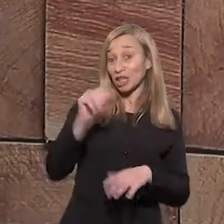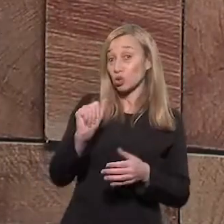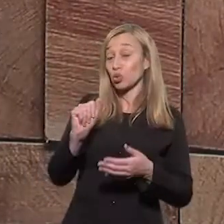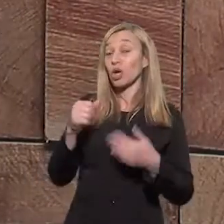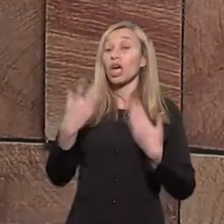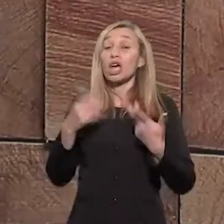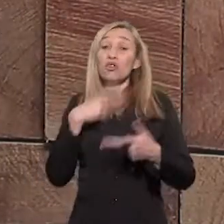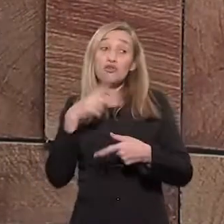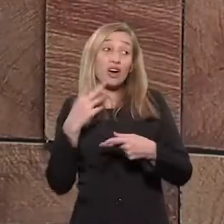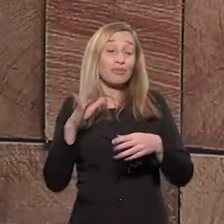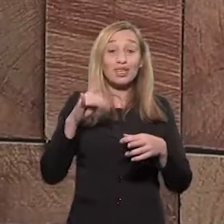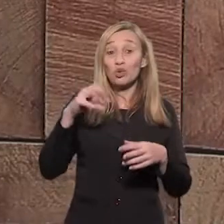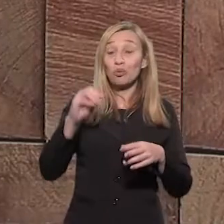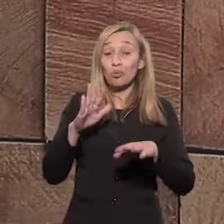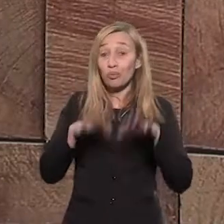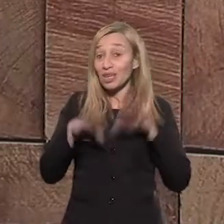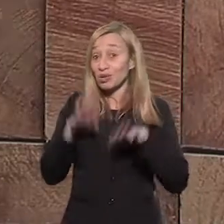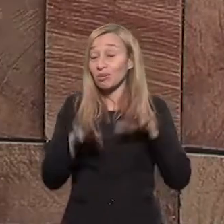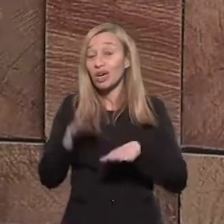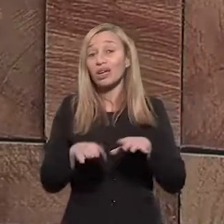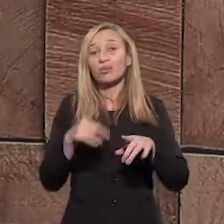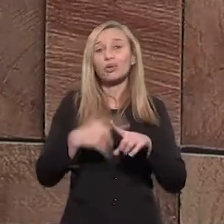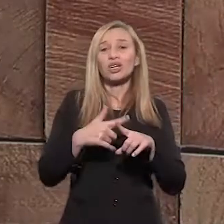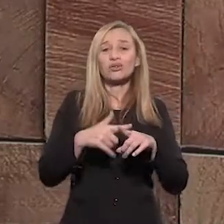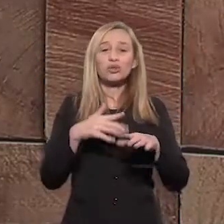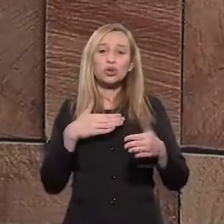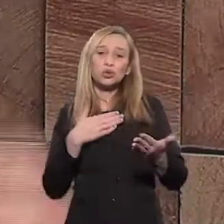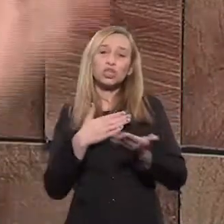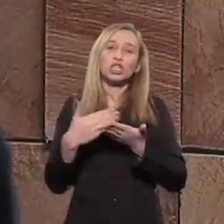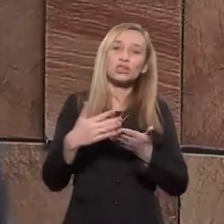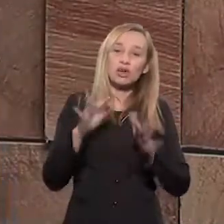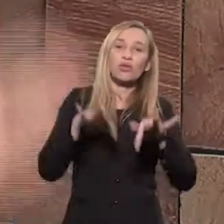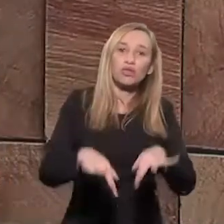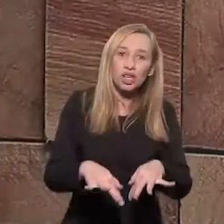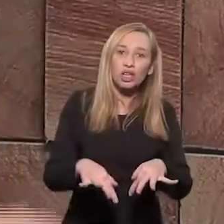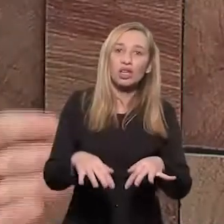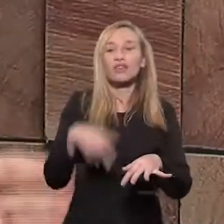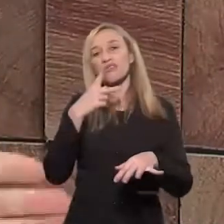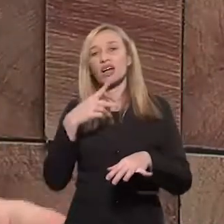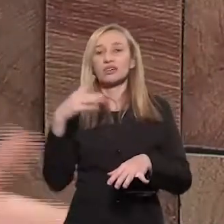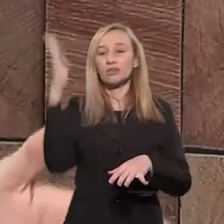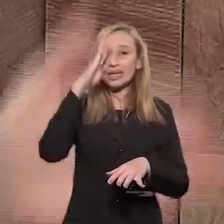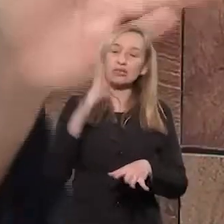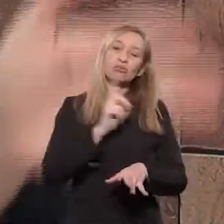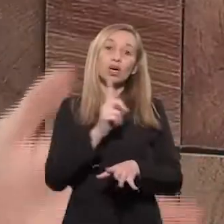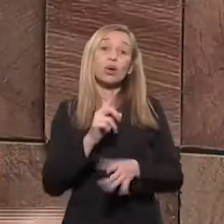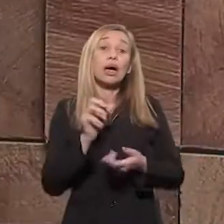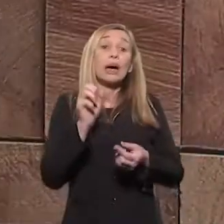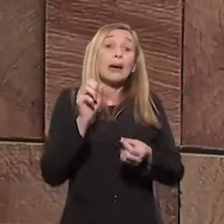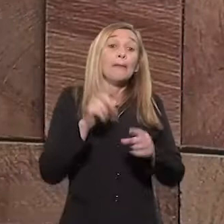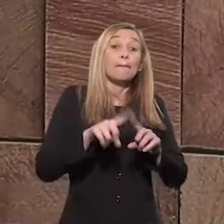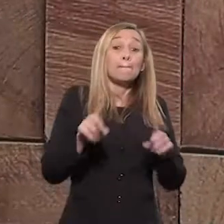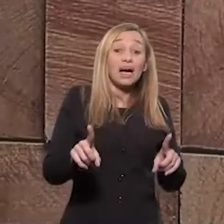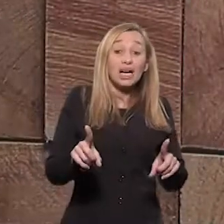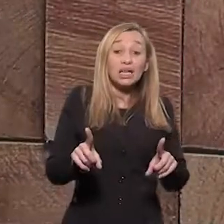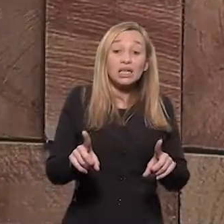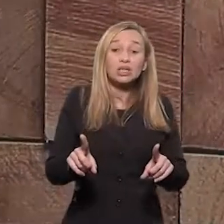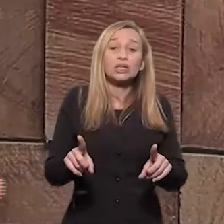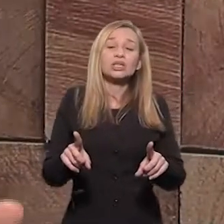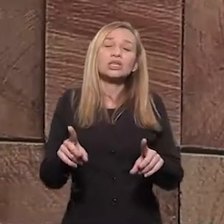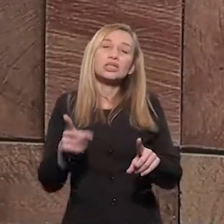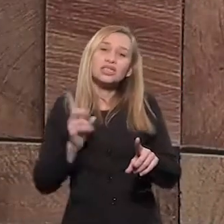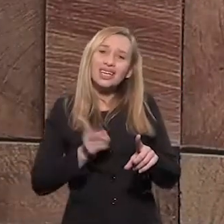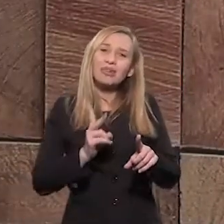mais ou menos porque eu acho que não é uma coisa assim do começo ao fim monolítica, entendeu? Fala do Brasil, não. Mas